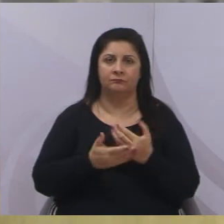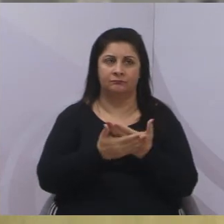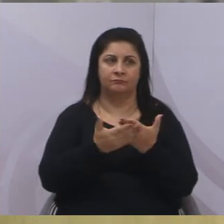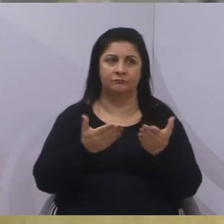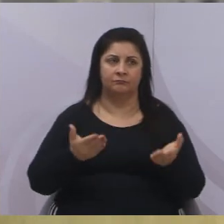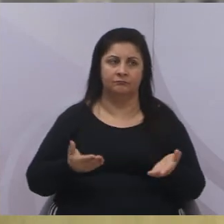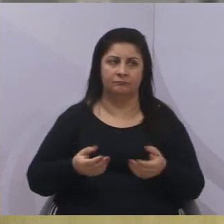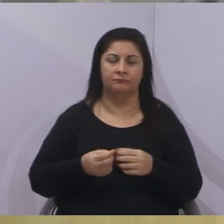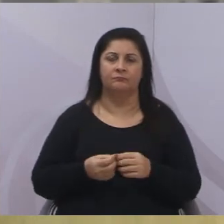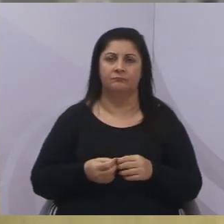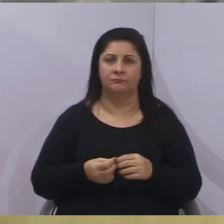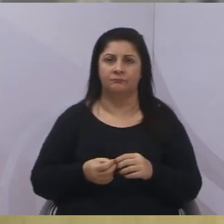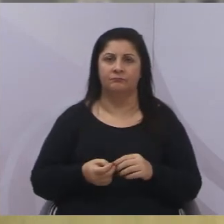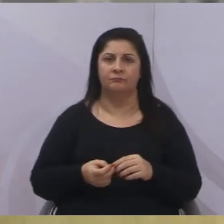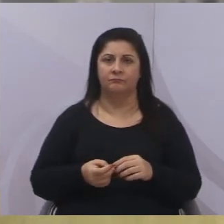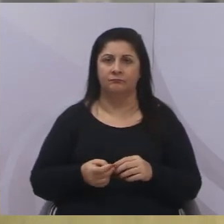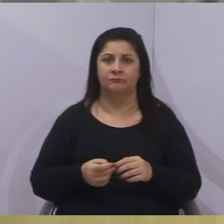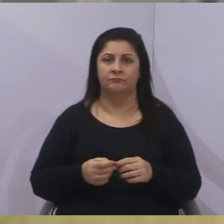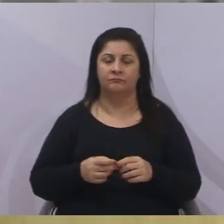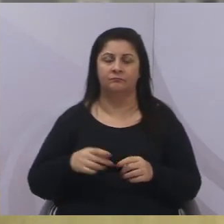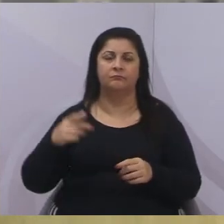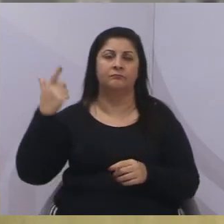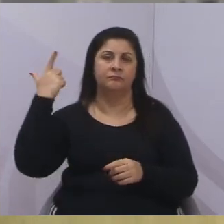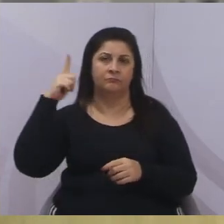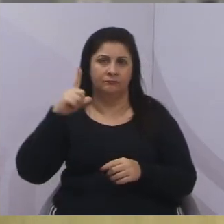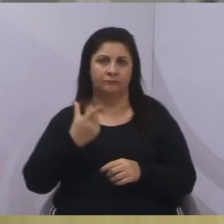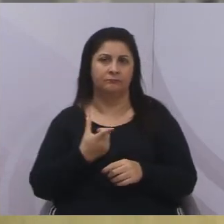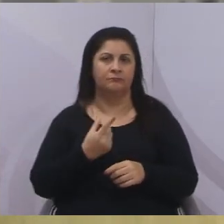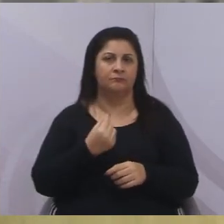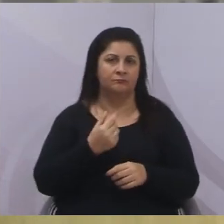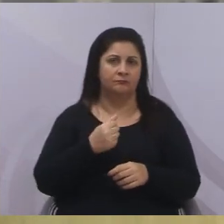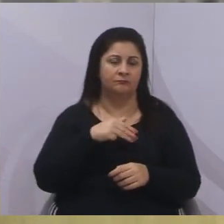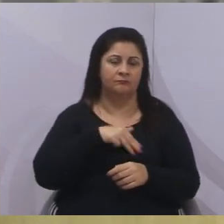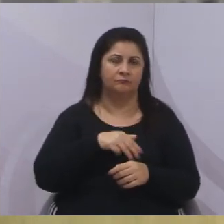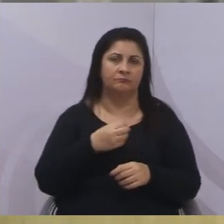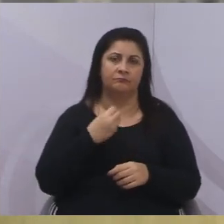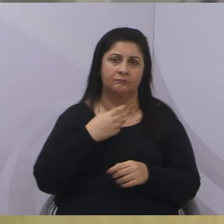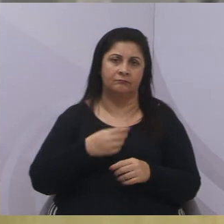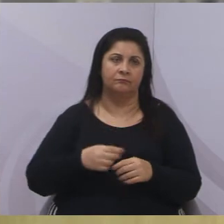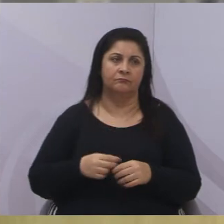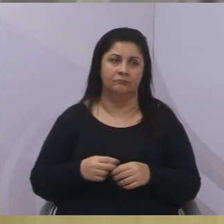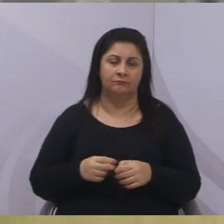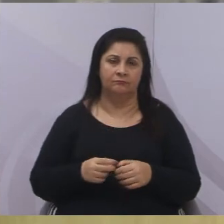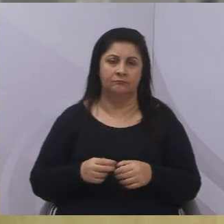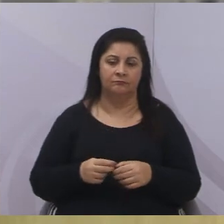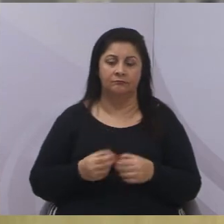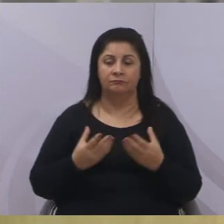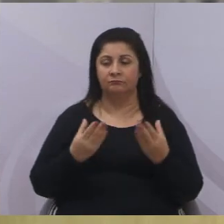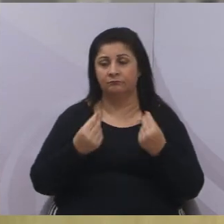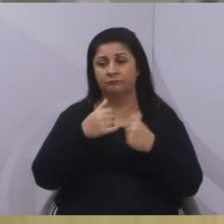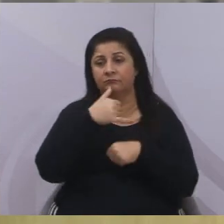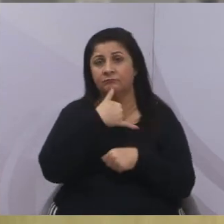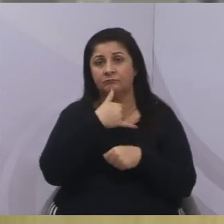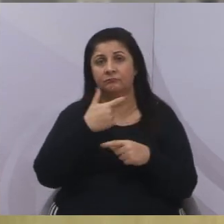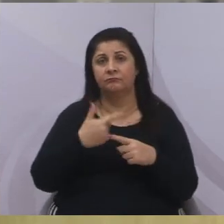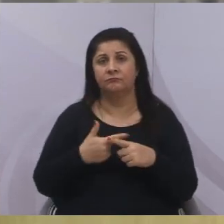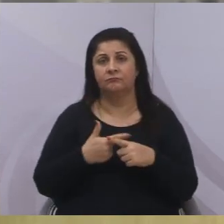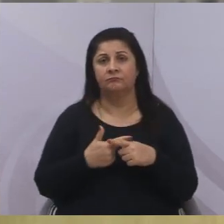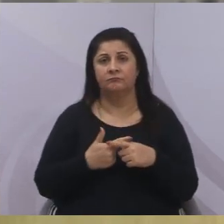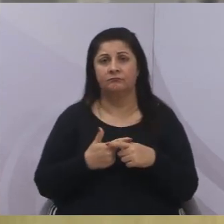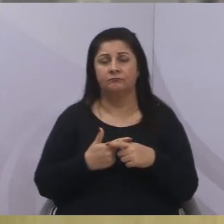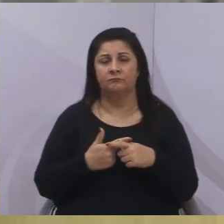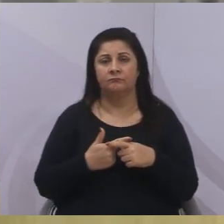a gente pudesse chegar num salário compatível com o mercado, foi uma grande frustração, porque nós